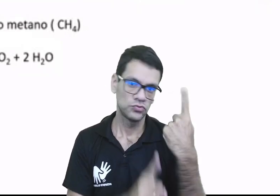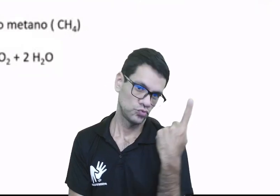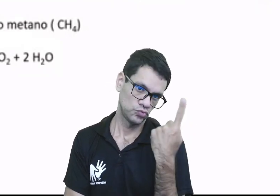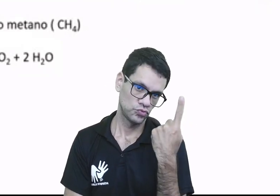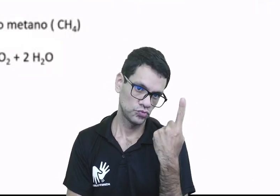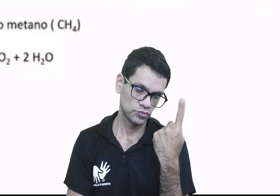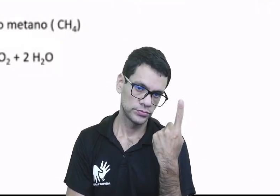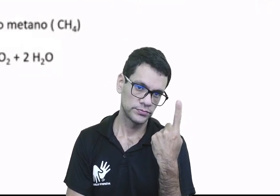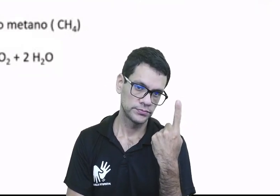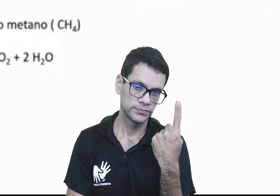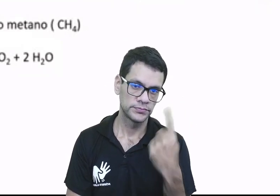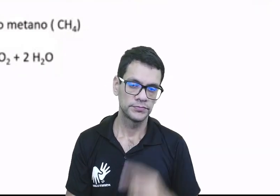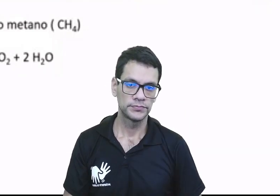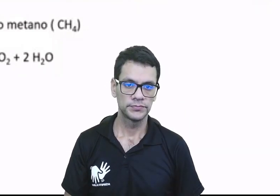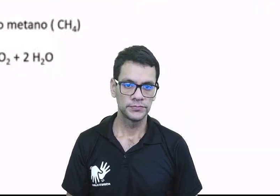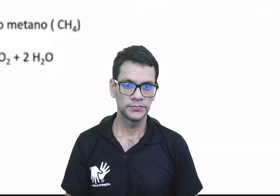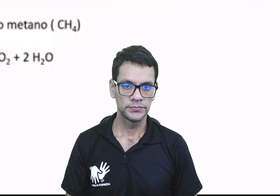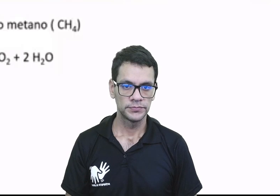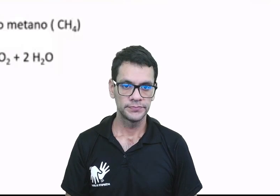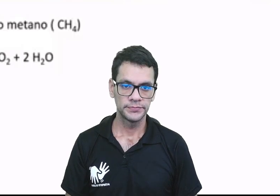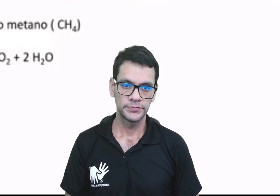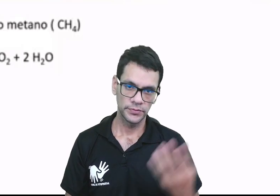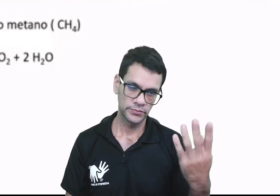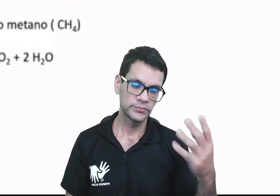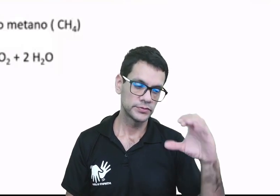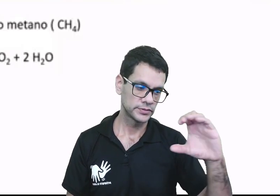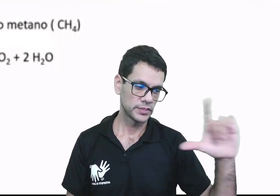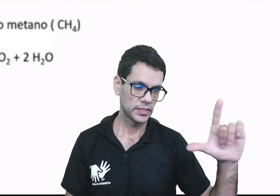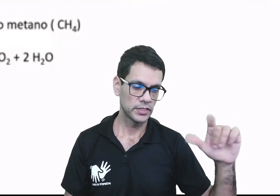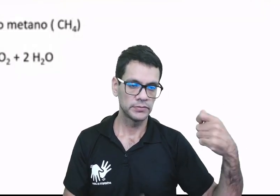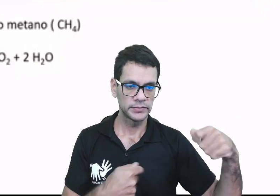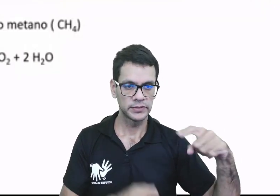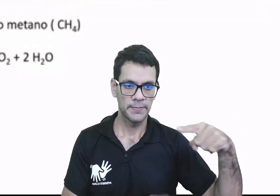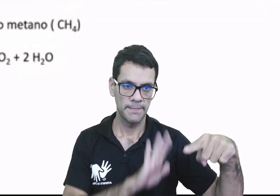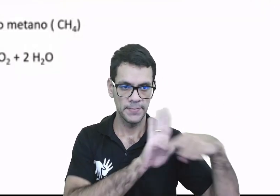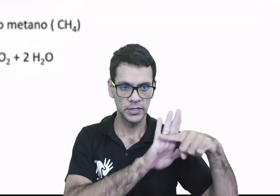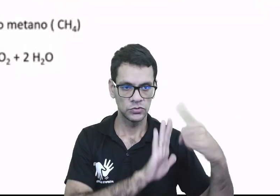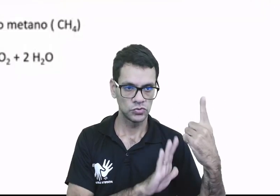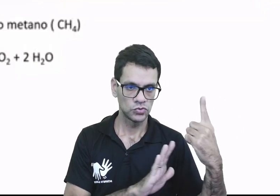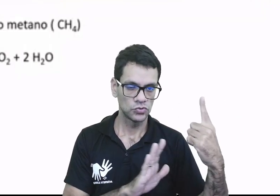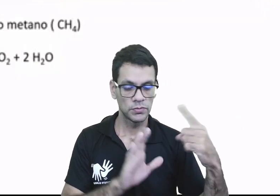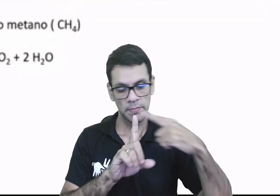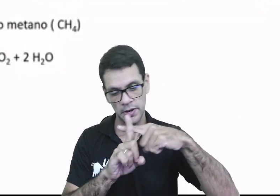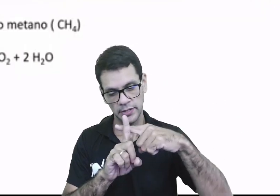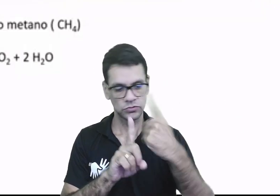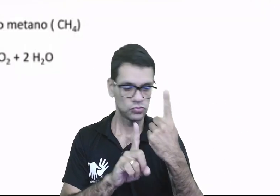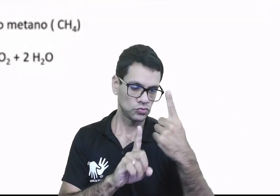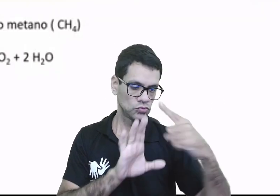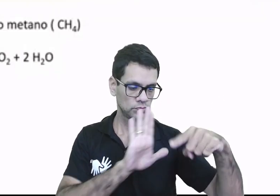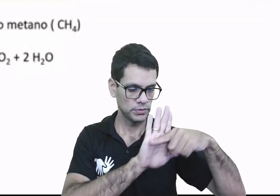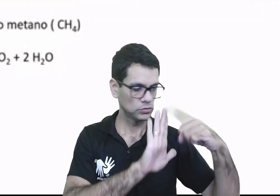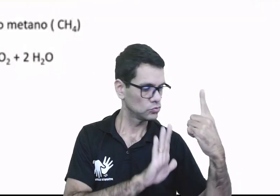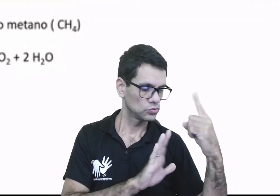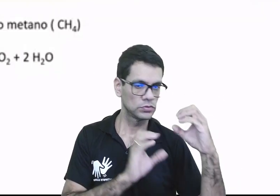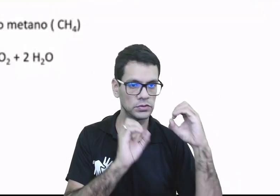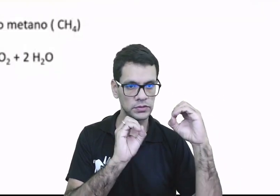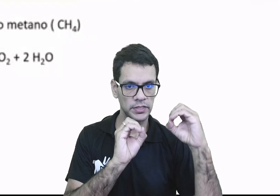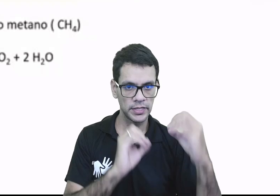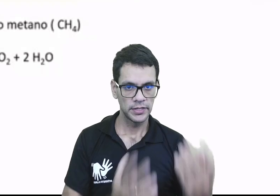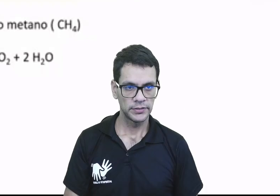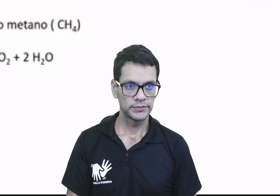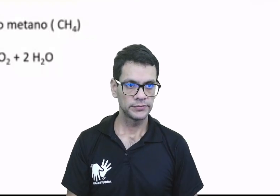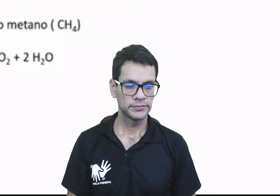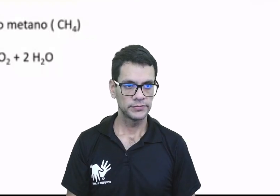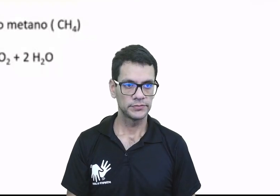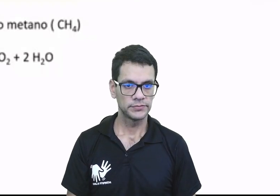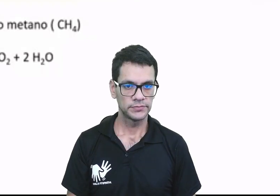Aqui, para fechar zero, vai ter que ser menos 1. Menos 1, menos 1, aí dá 0, né? Professora, mas por que você não multiplicou por 2?